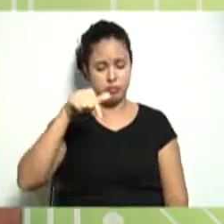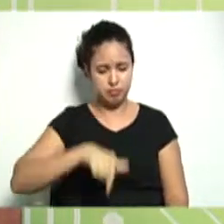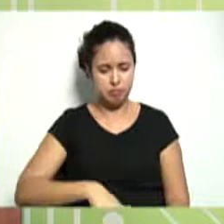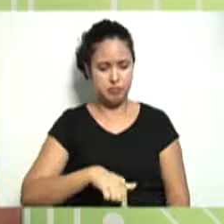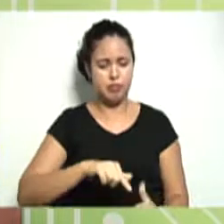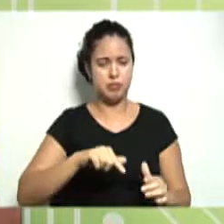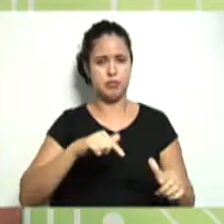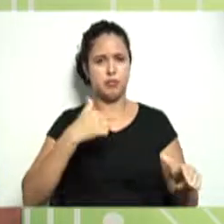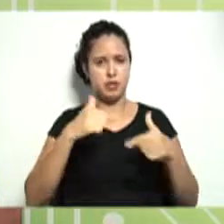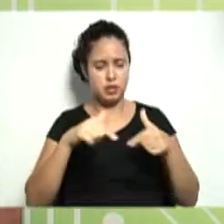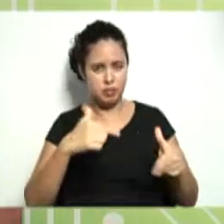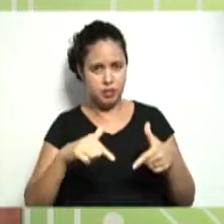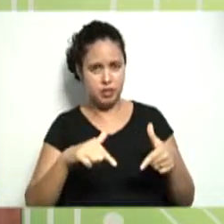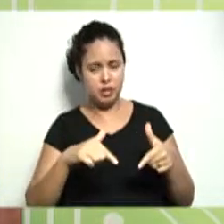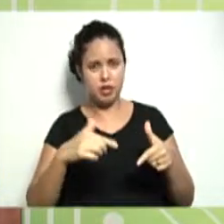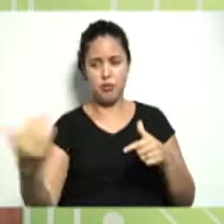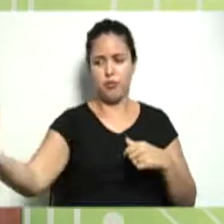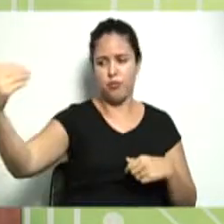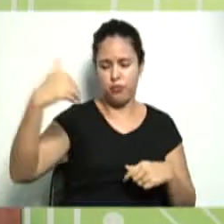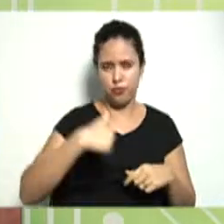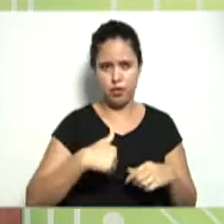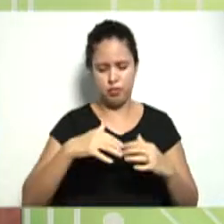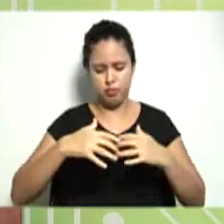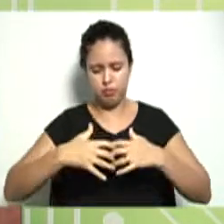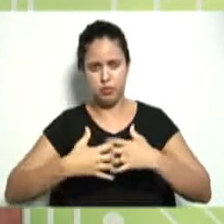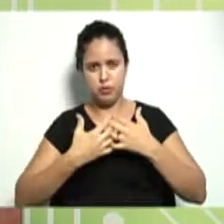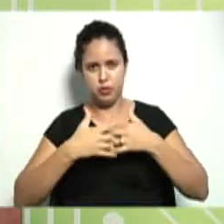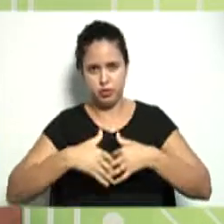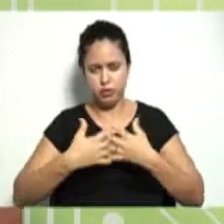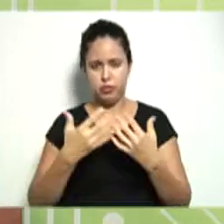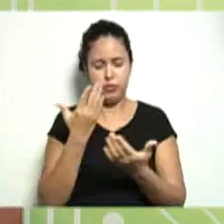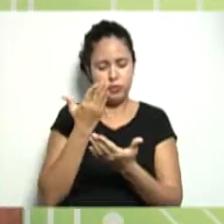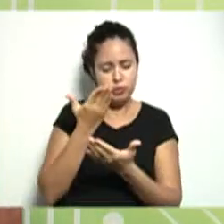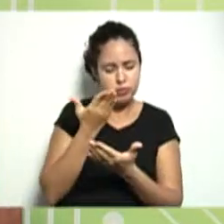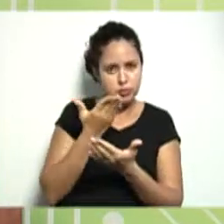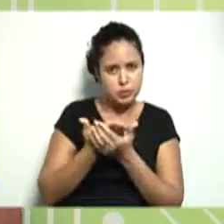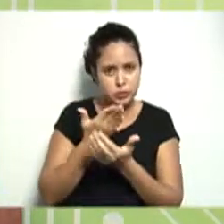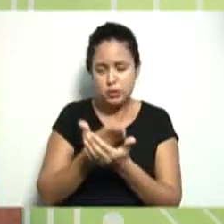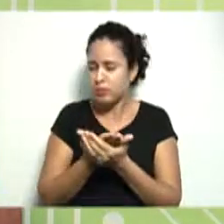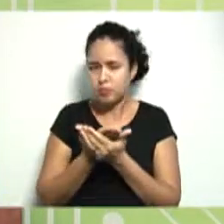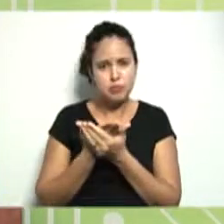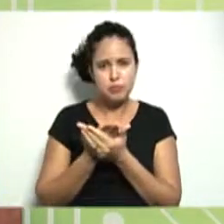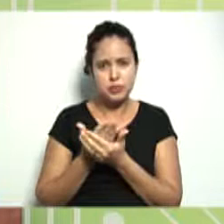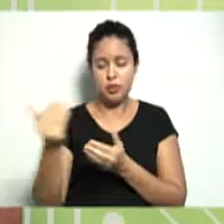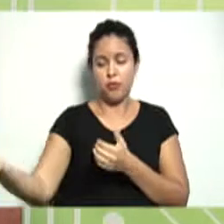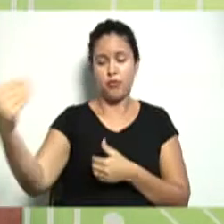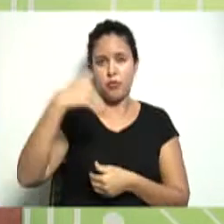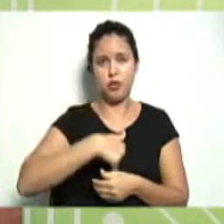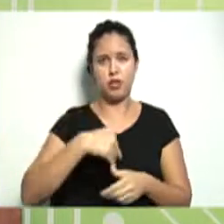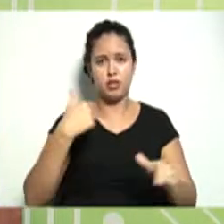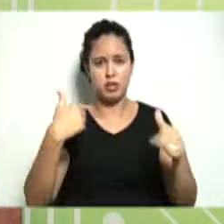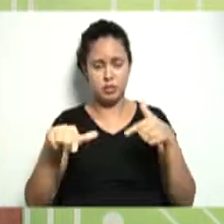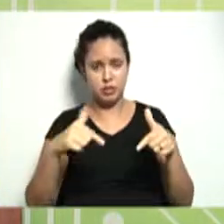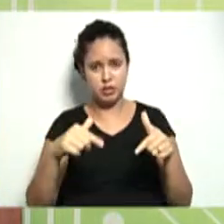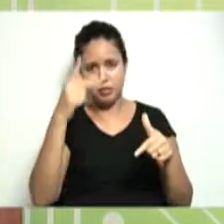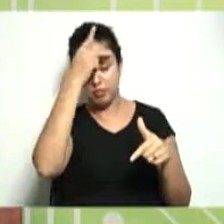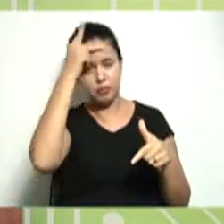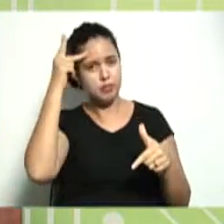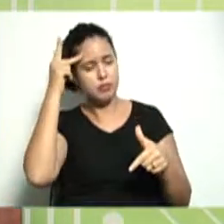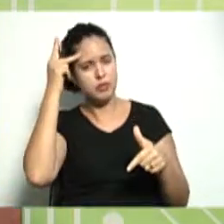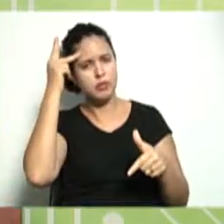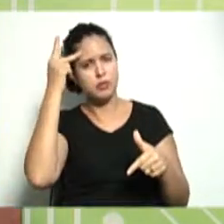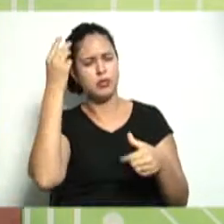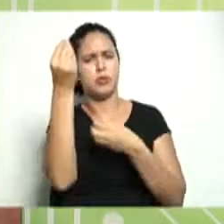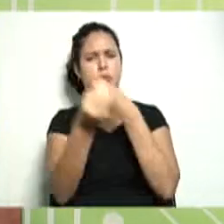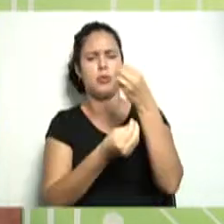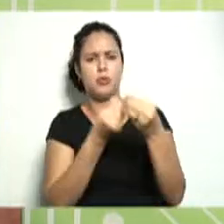como a maioria das pessoas vem, né? Os professores vêm estudar, os alunos vêm estudar, vêm aprender uma profissão, mas essas pessoas em particular não. Elas